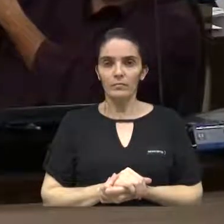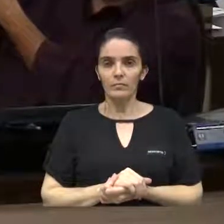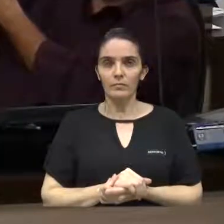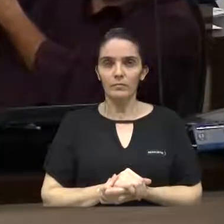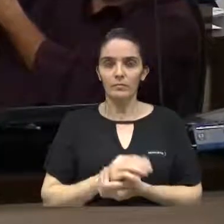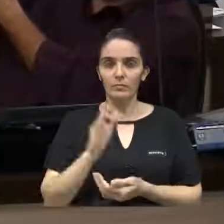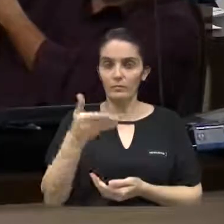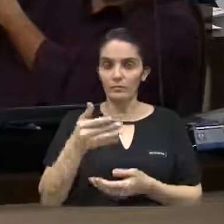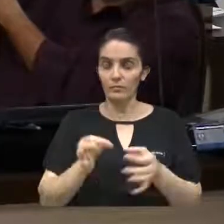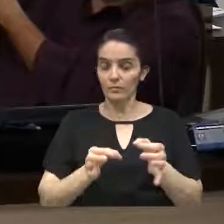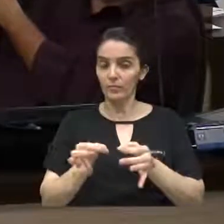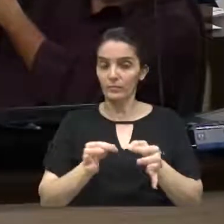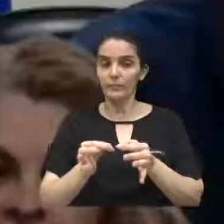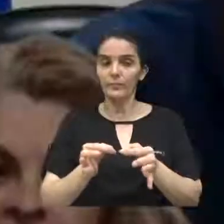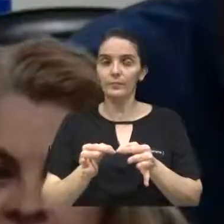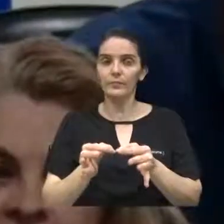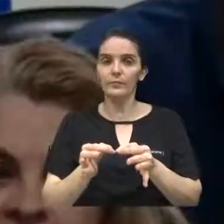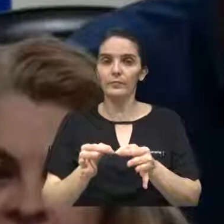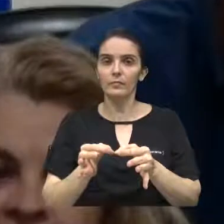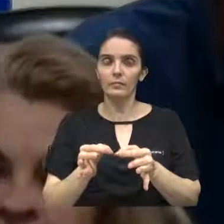Este projeto, senhor presidente,